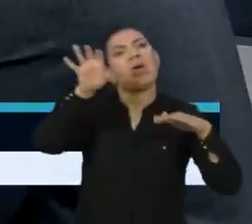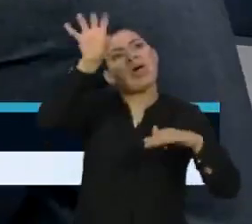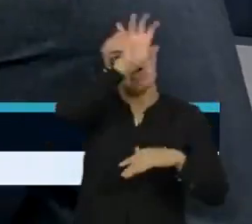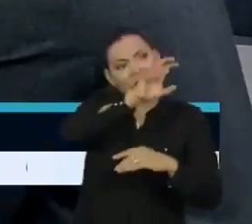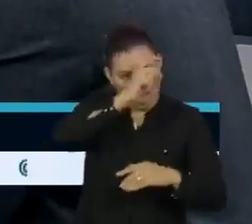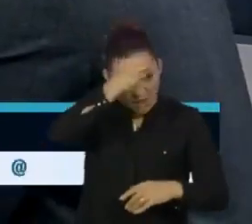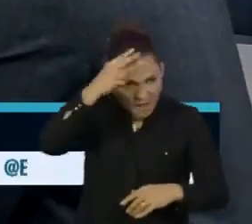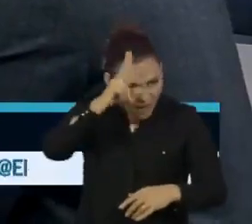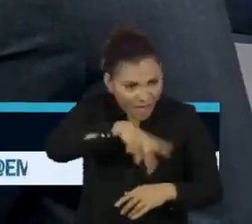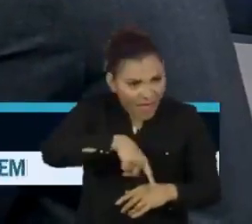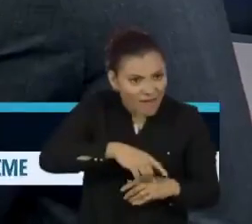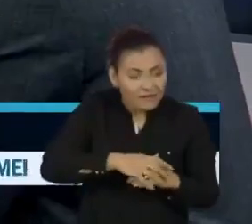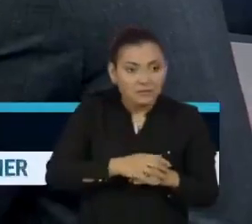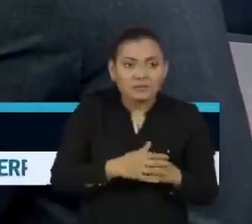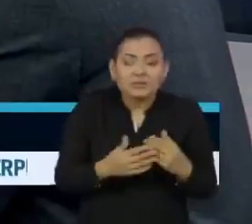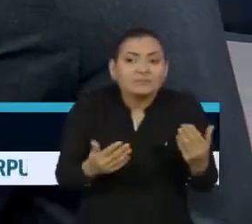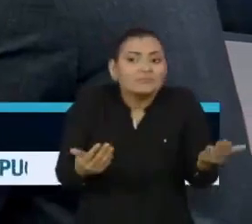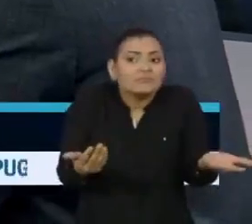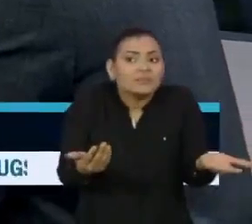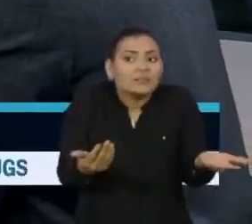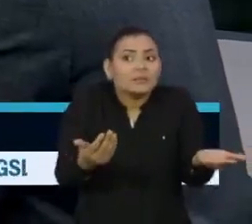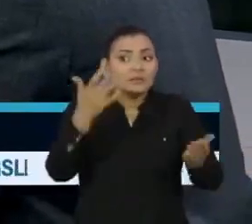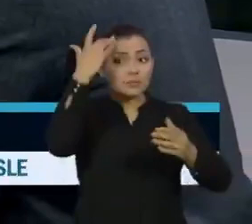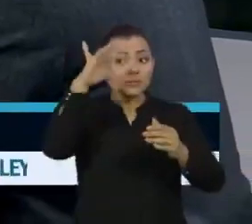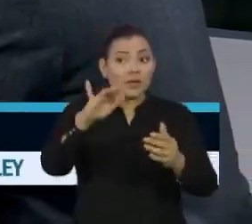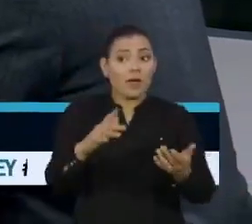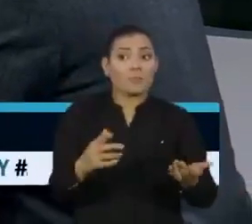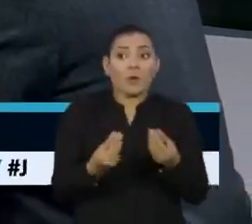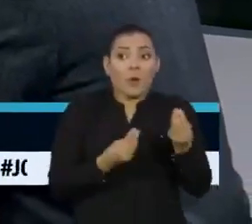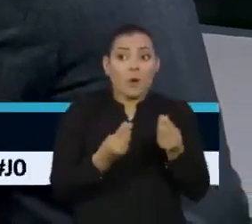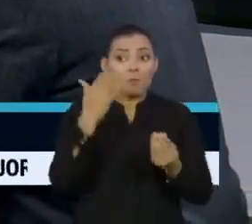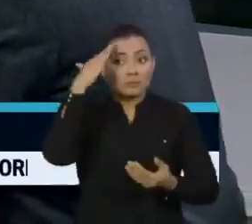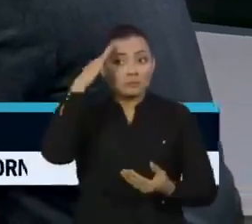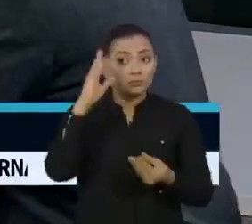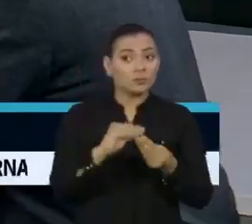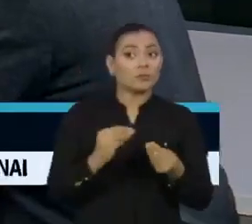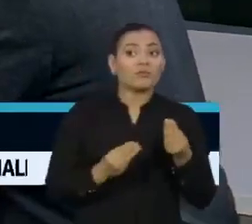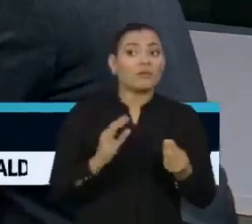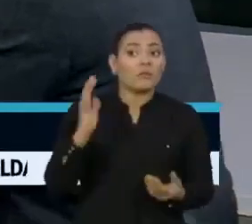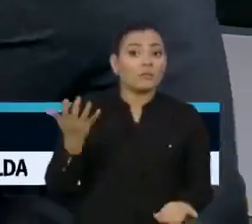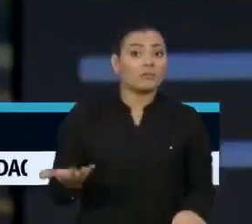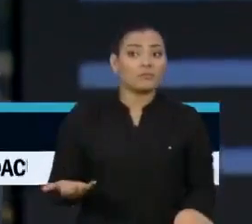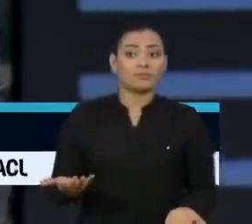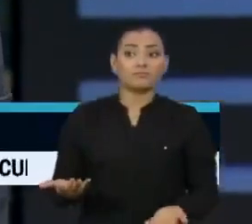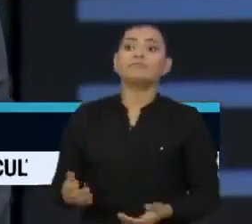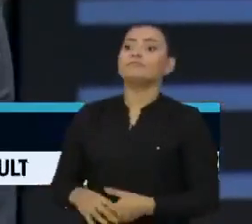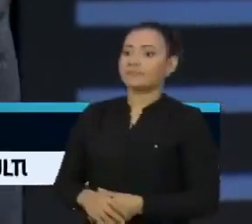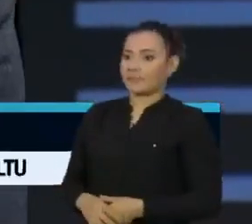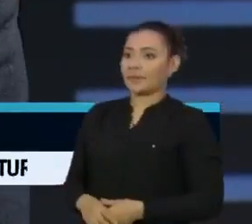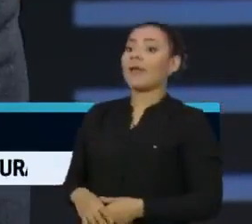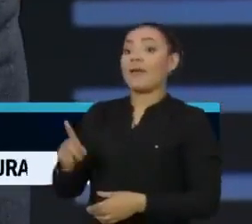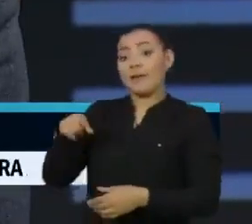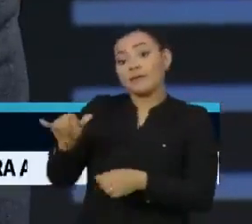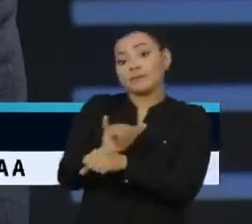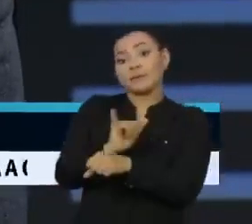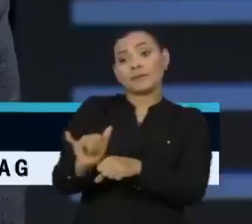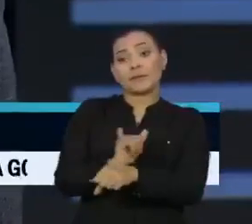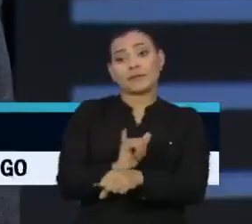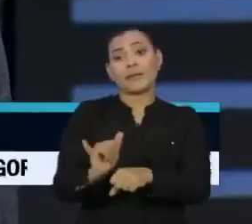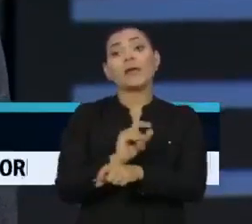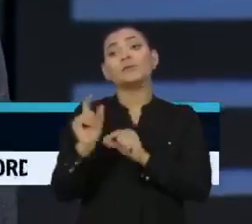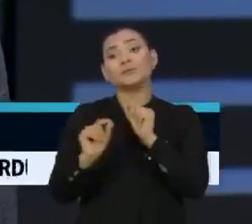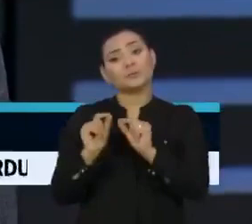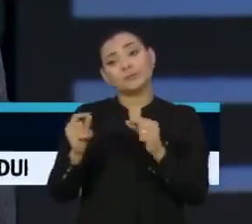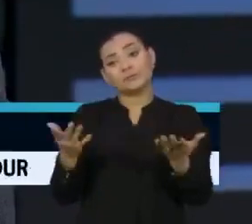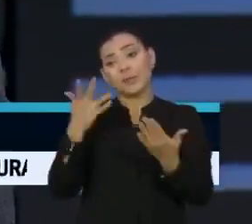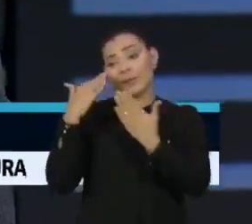ou vai vai além A gente não tá tendo alcance para entender o que se passa uma estratégia para